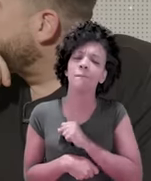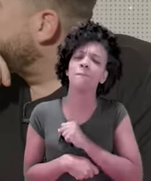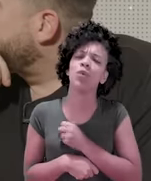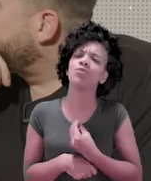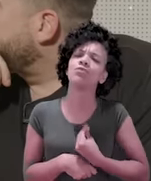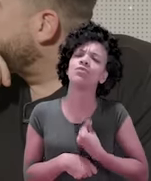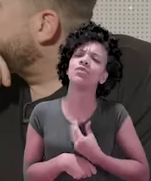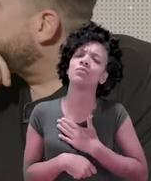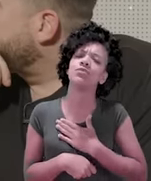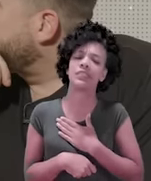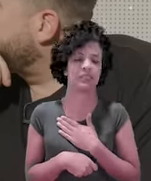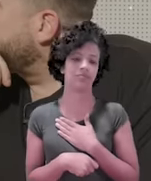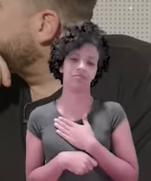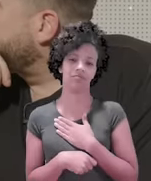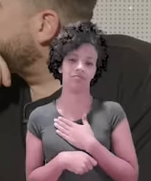vida